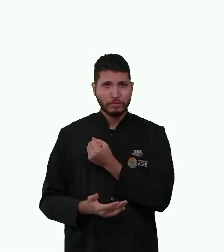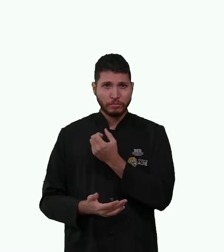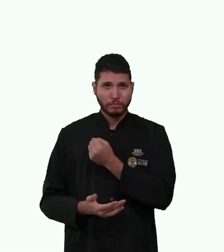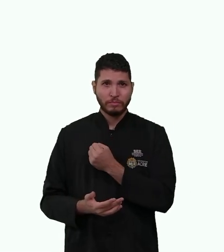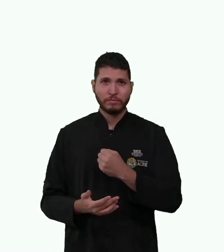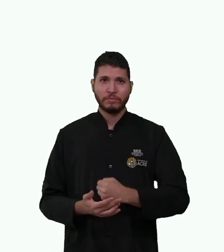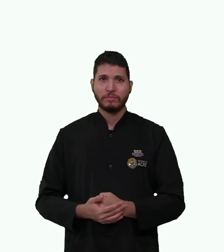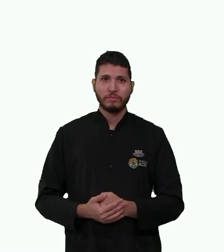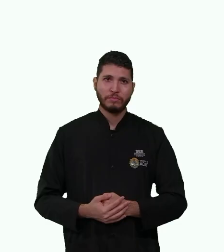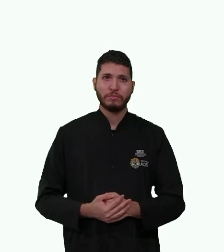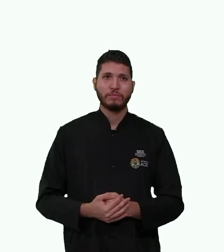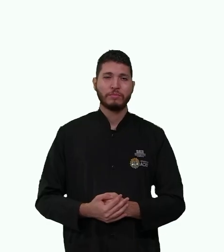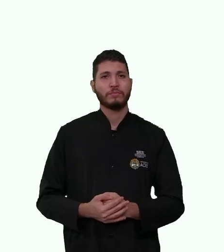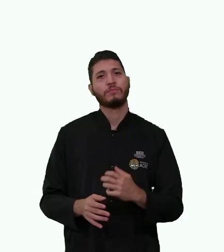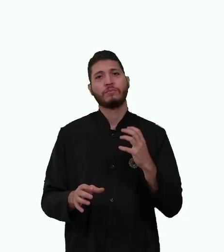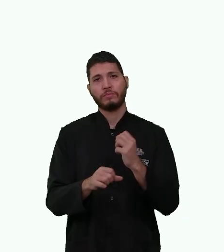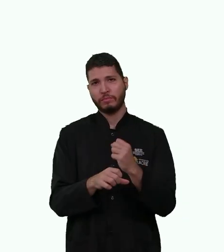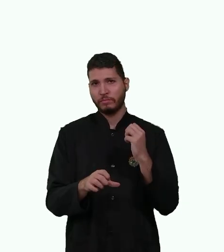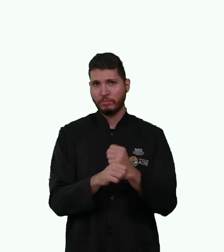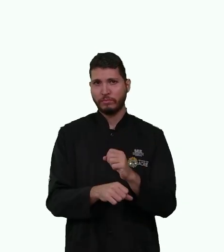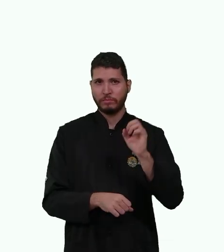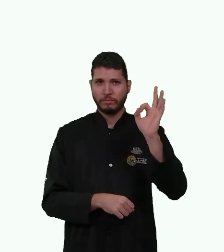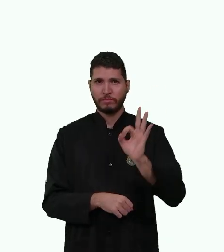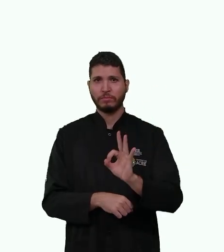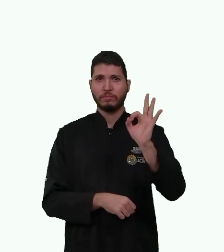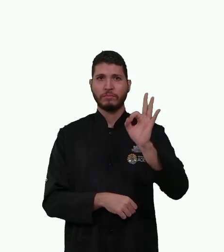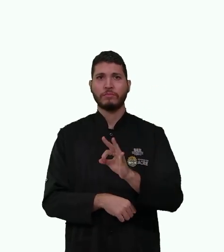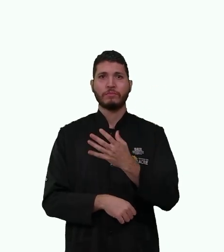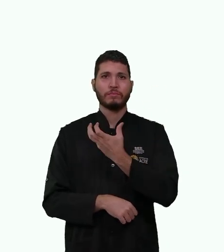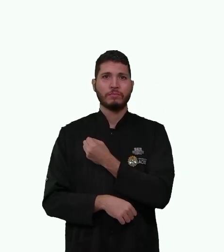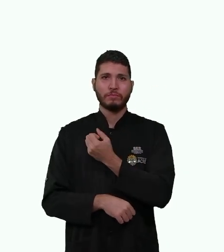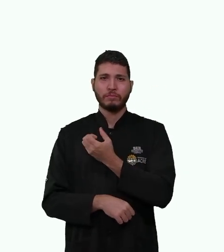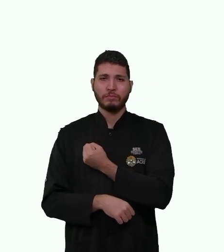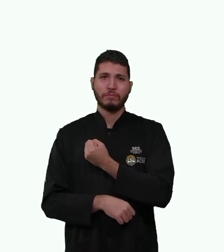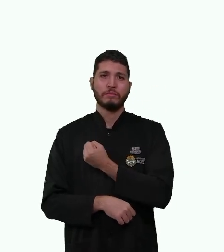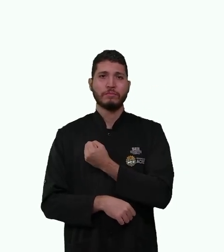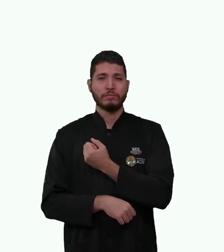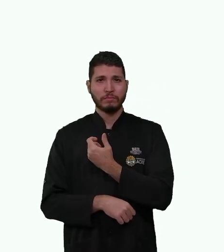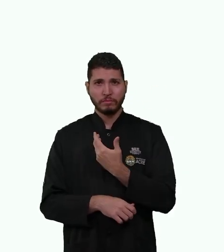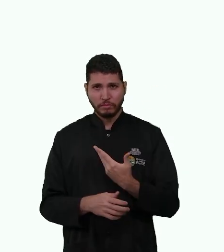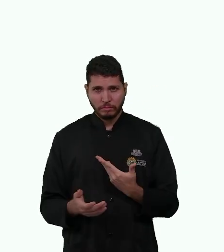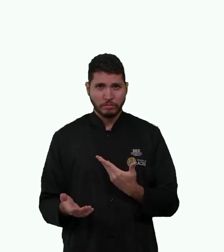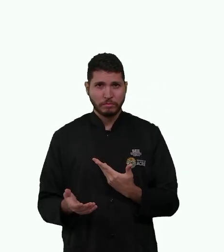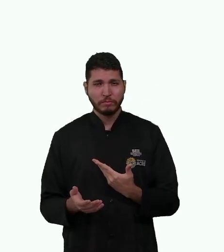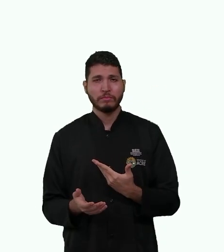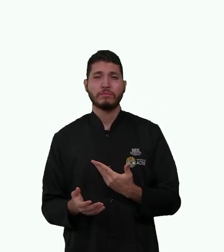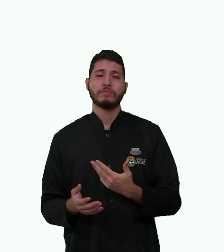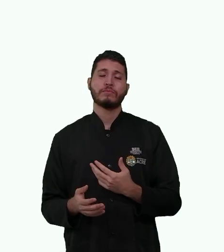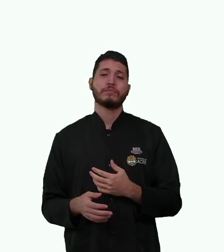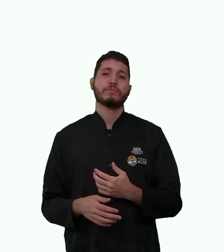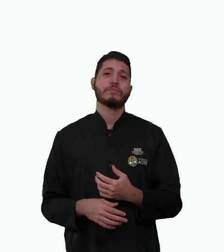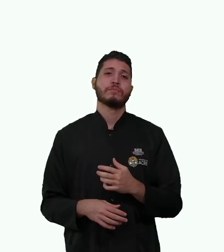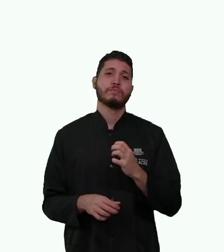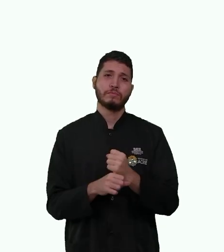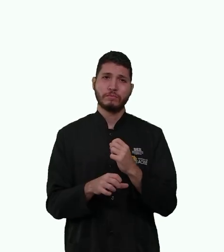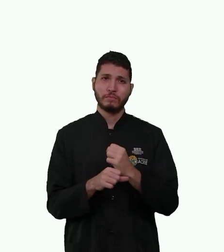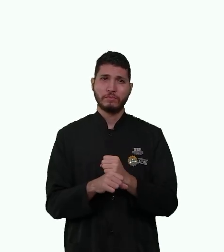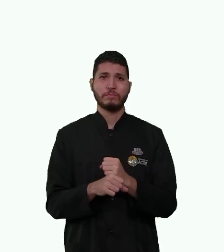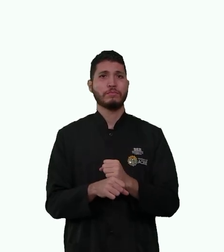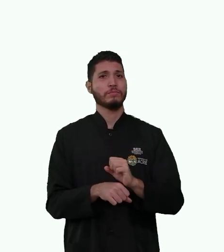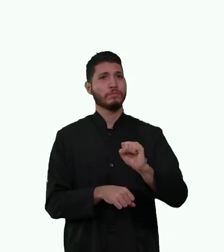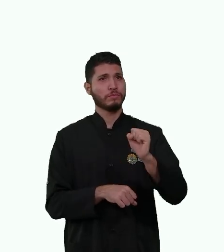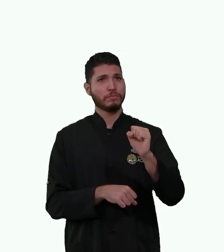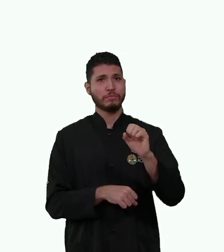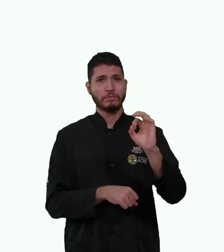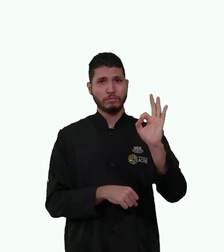numérico. Como que eu calculo a porcentagem de um valor numérico? Eu trouxe aqui o exemplo para a gente calcular 8% de